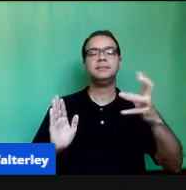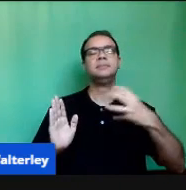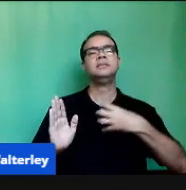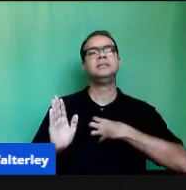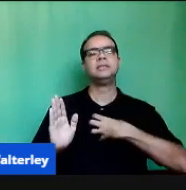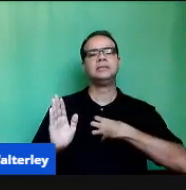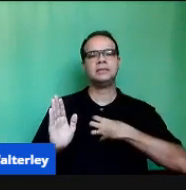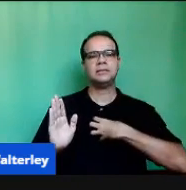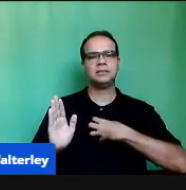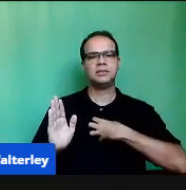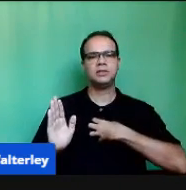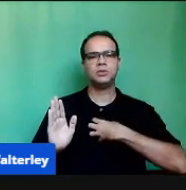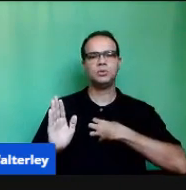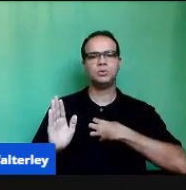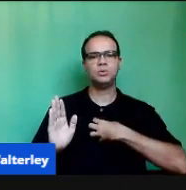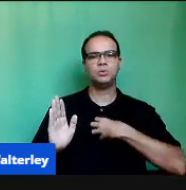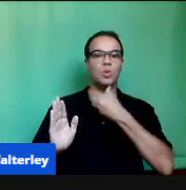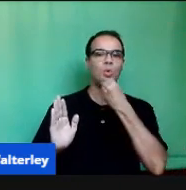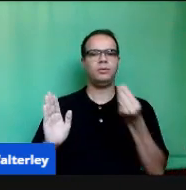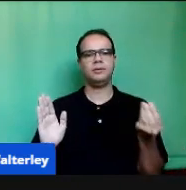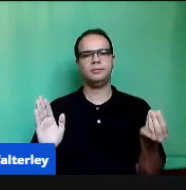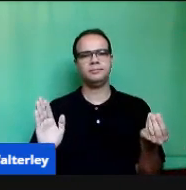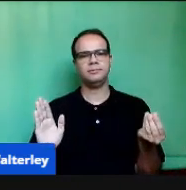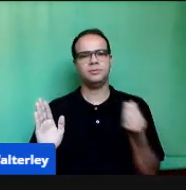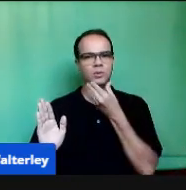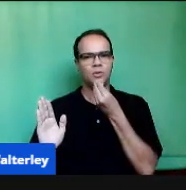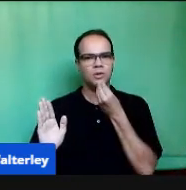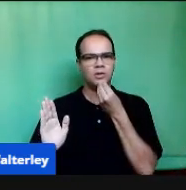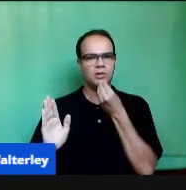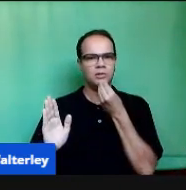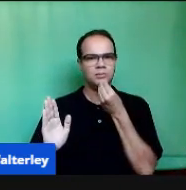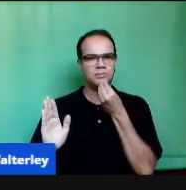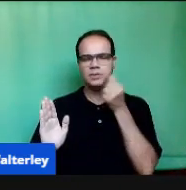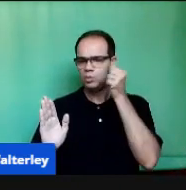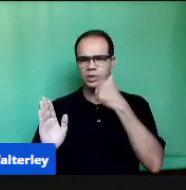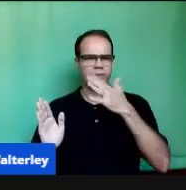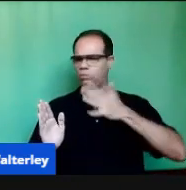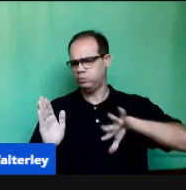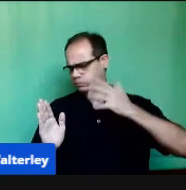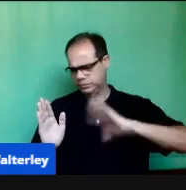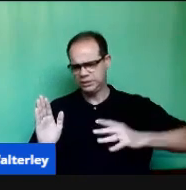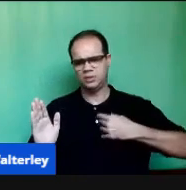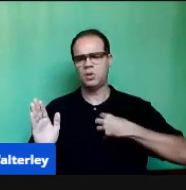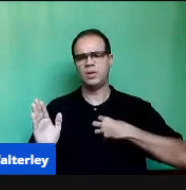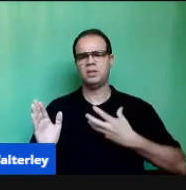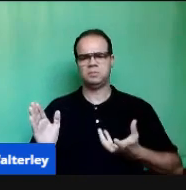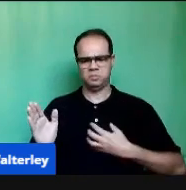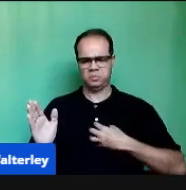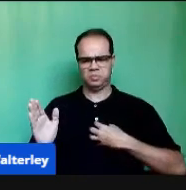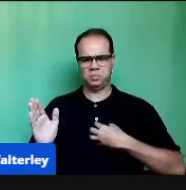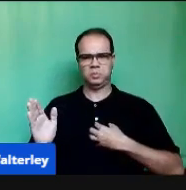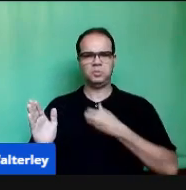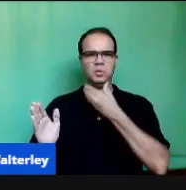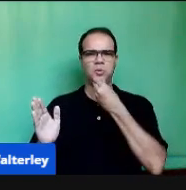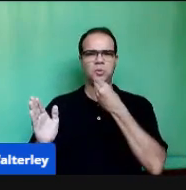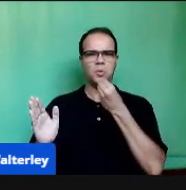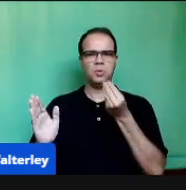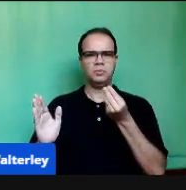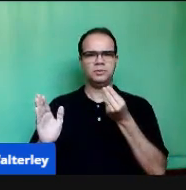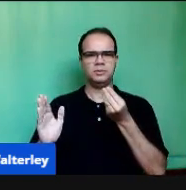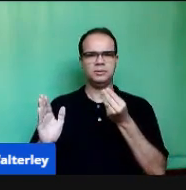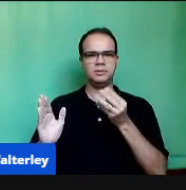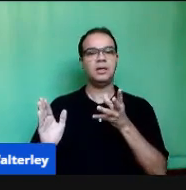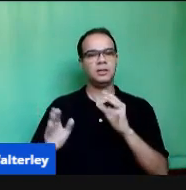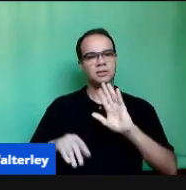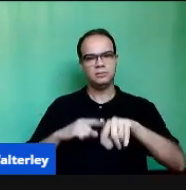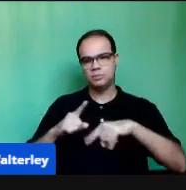um menino. Então, ele quis assumir essa identidade de gênero, então ele vai fazer todo o processo de transição